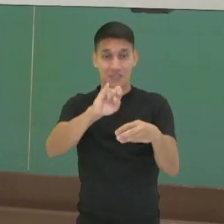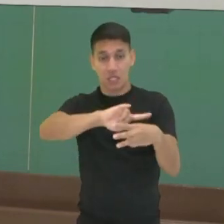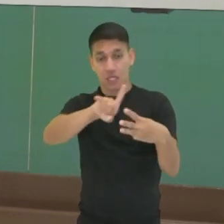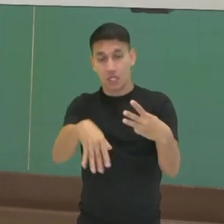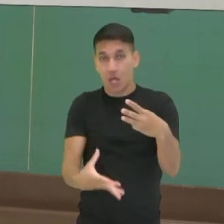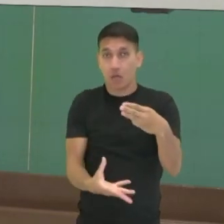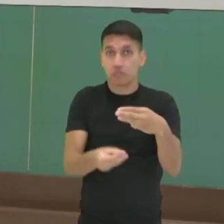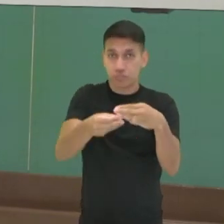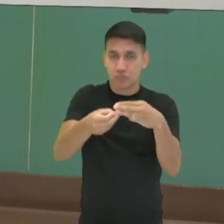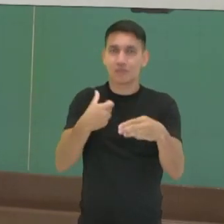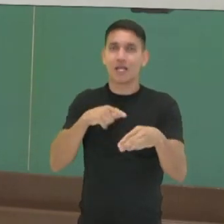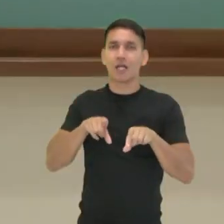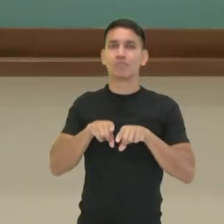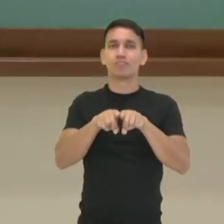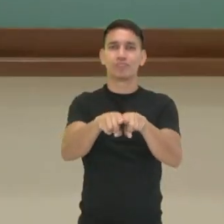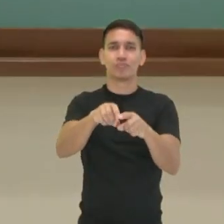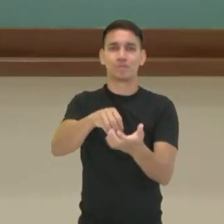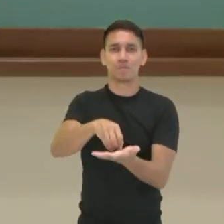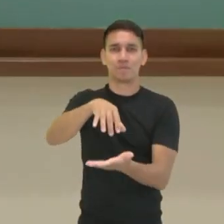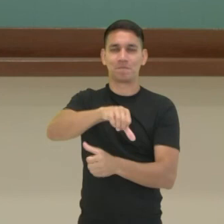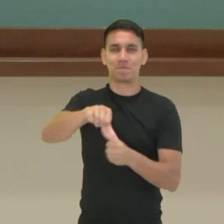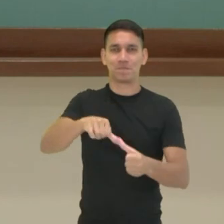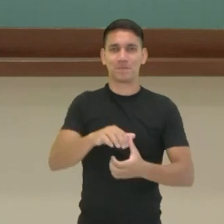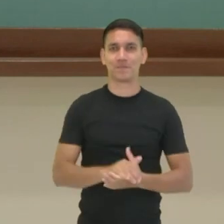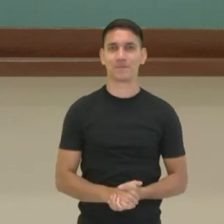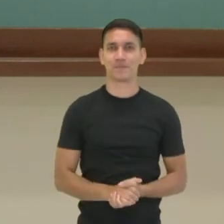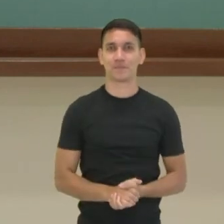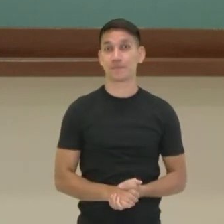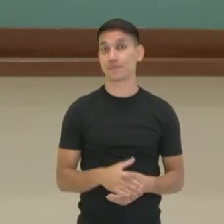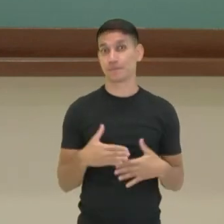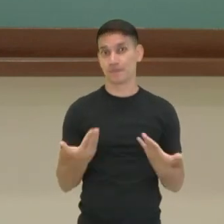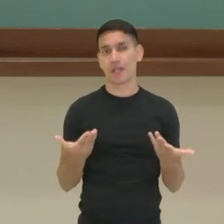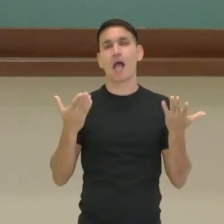de transformações. O que a